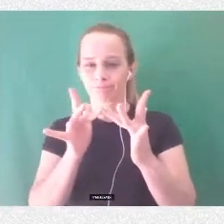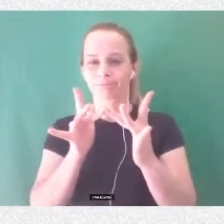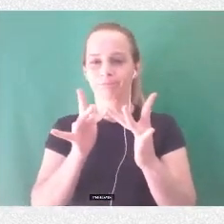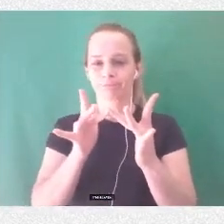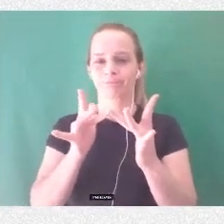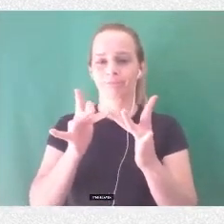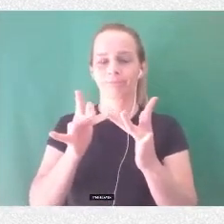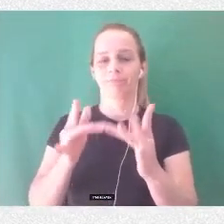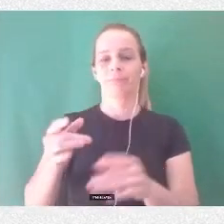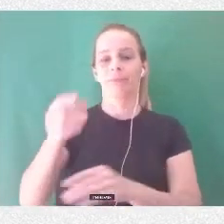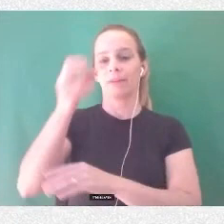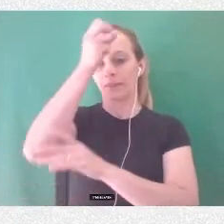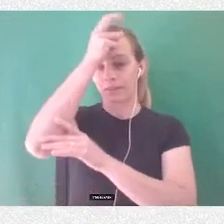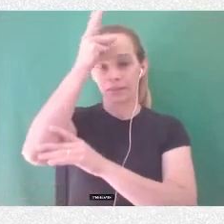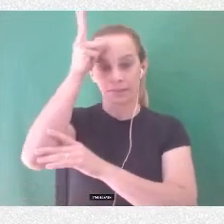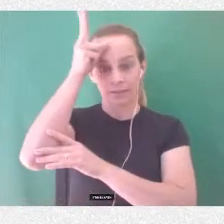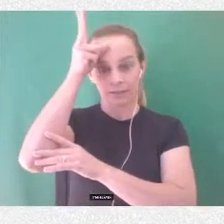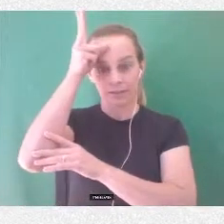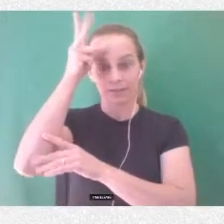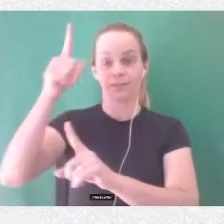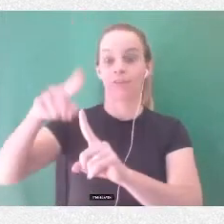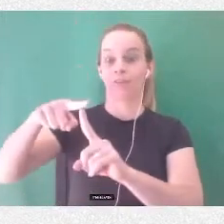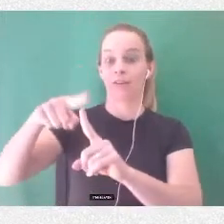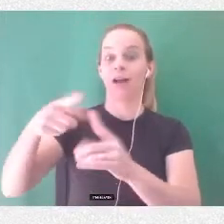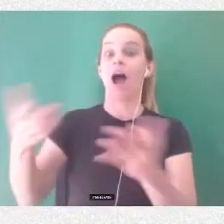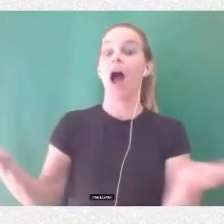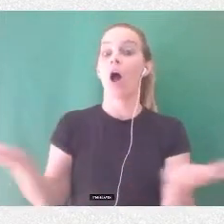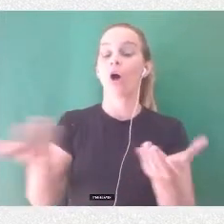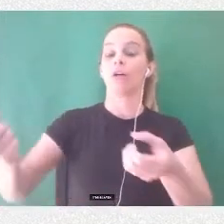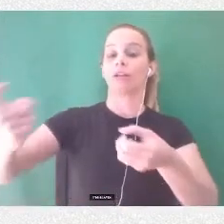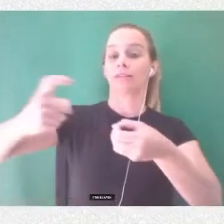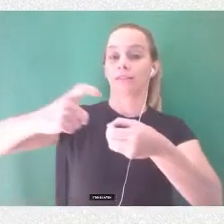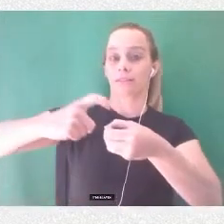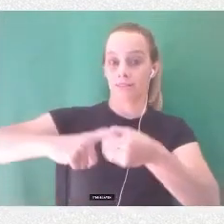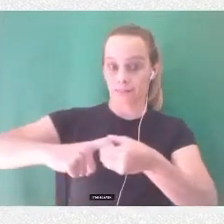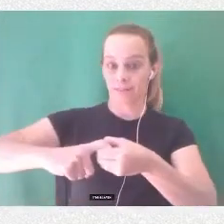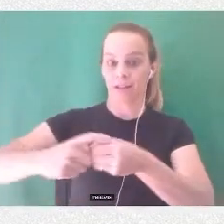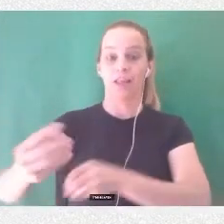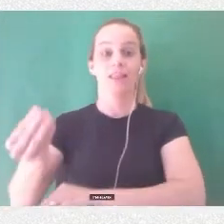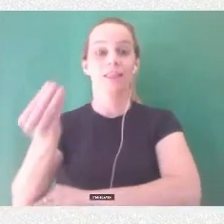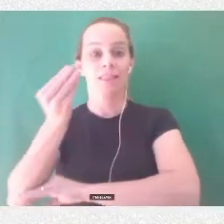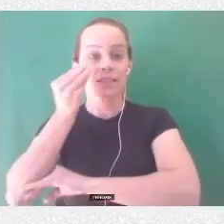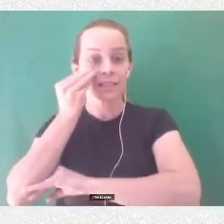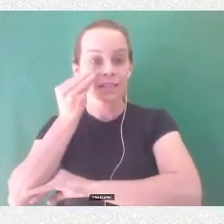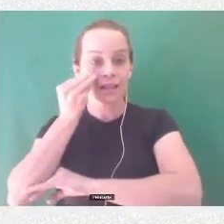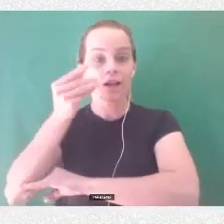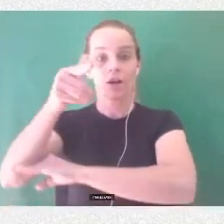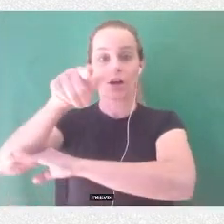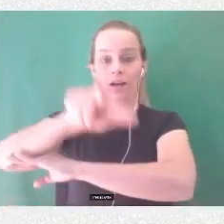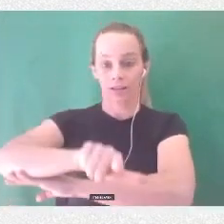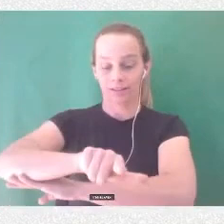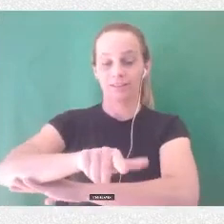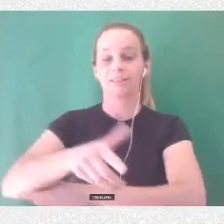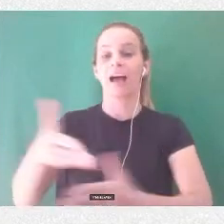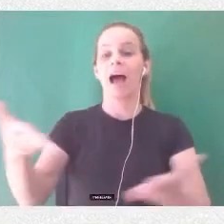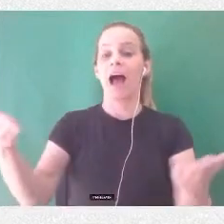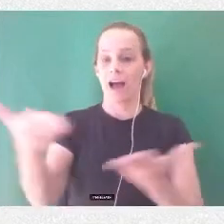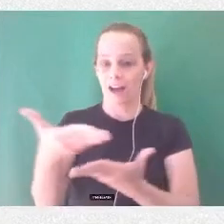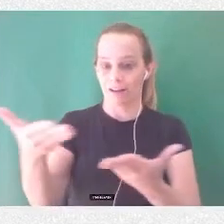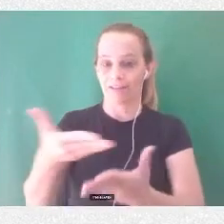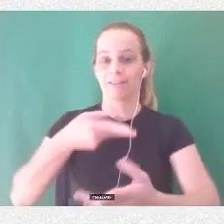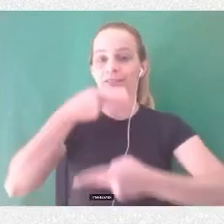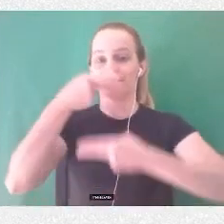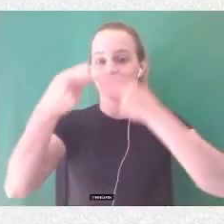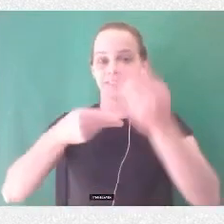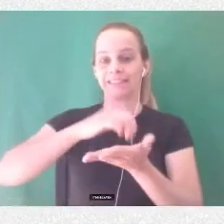Toledo, eles estão conectando novamente agora. Vamos fazer um novo teste Para agora sim passar a palavra para a